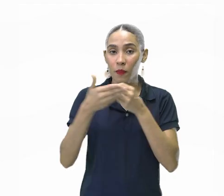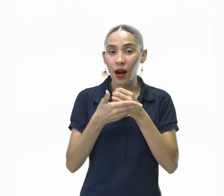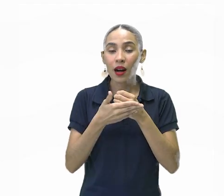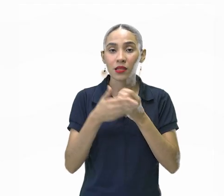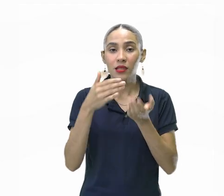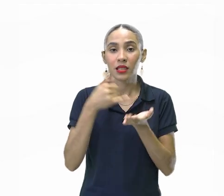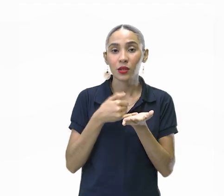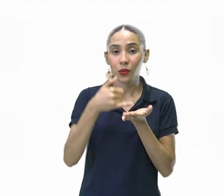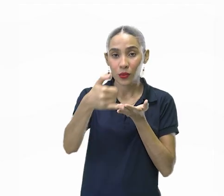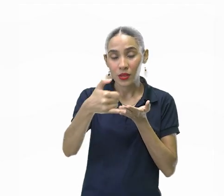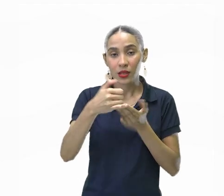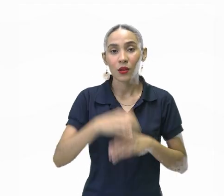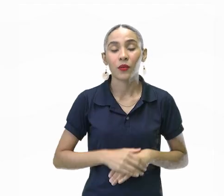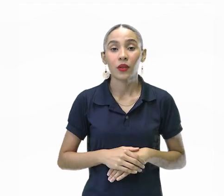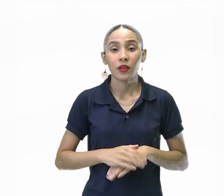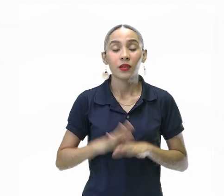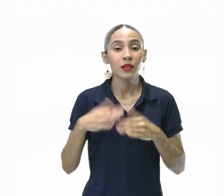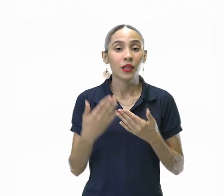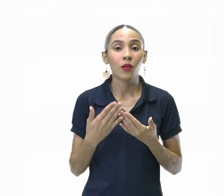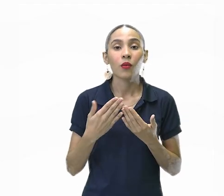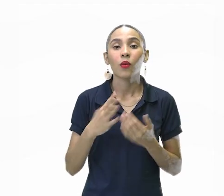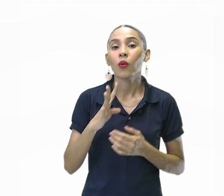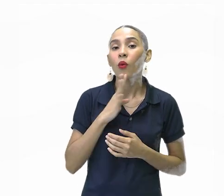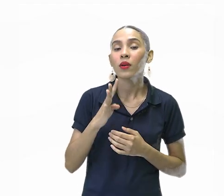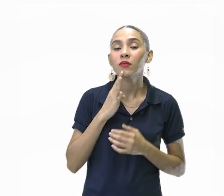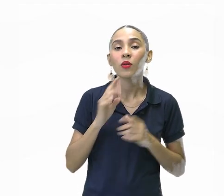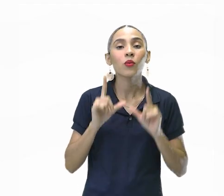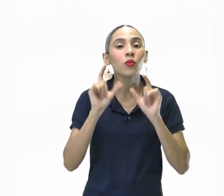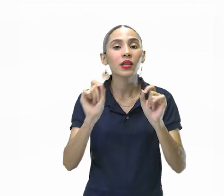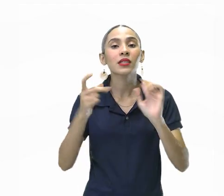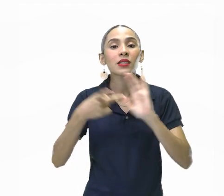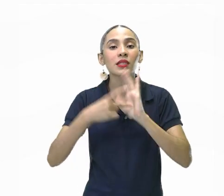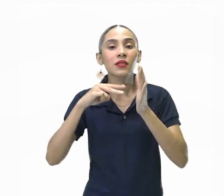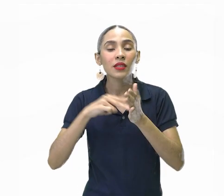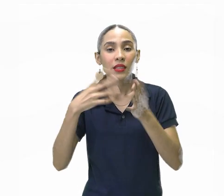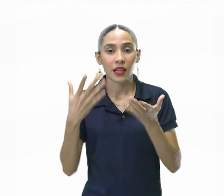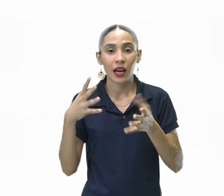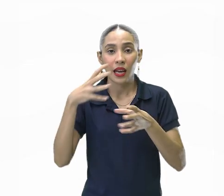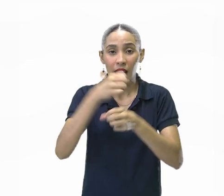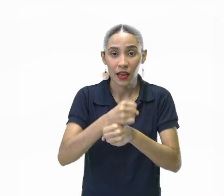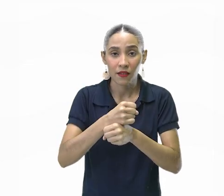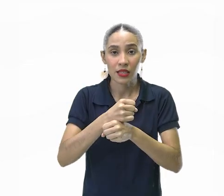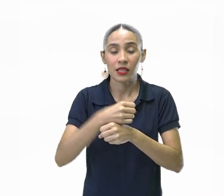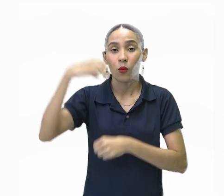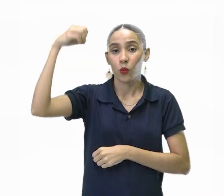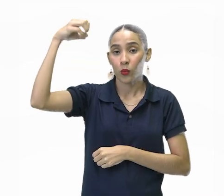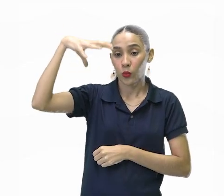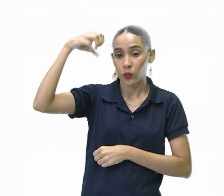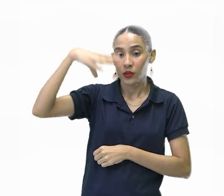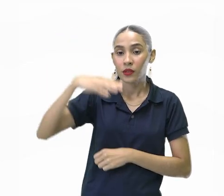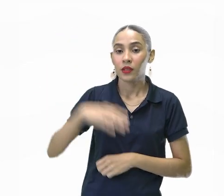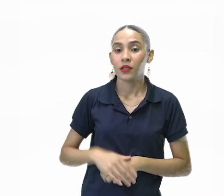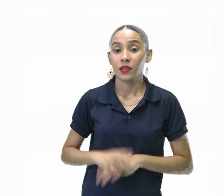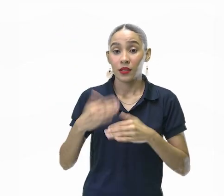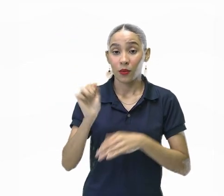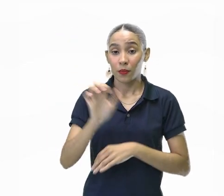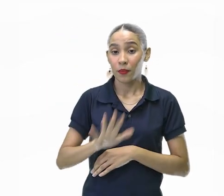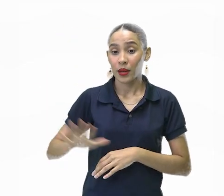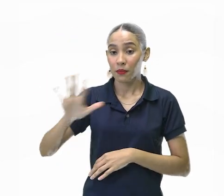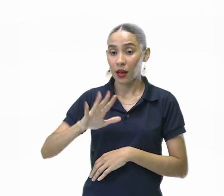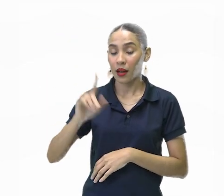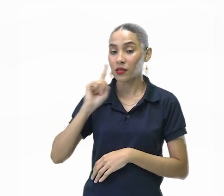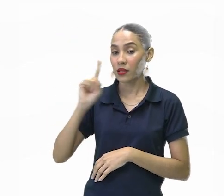Com base nesta introdução, vamos lá definir o que é essa refração da luz. Olha aí,